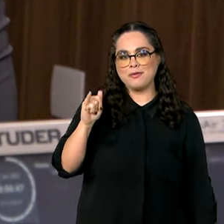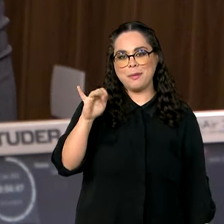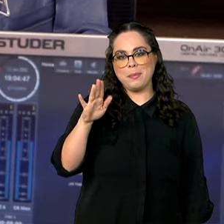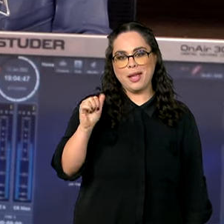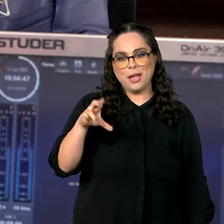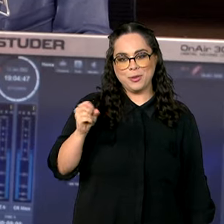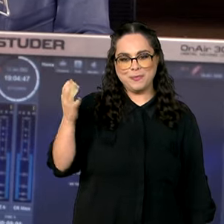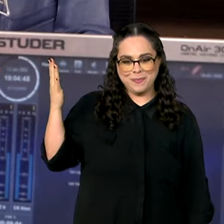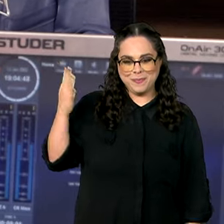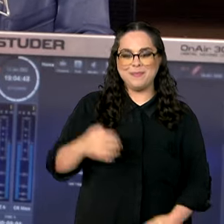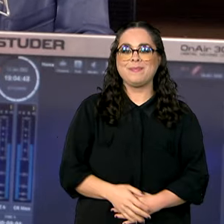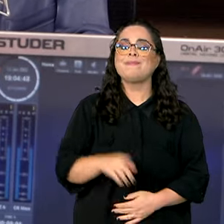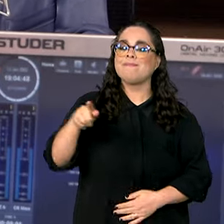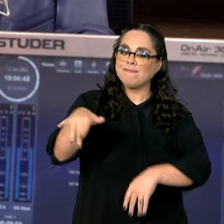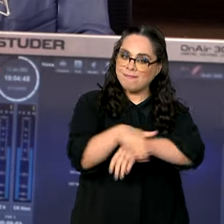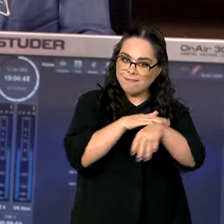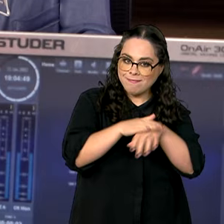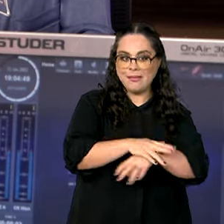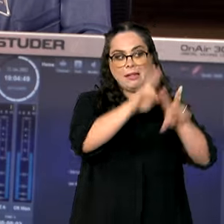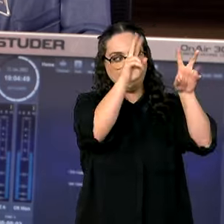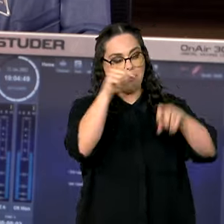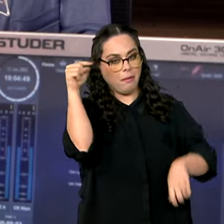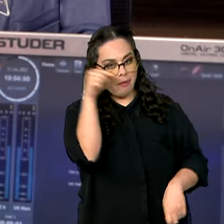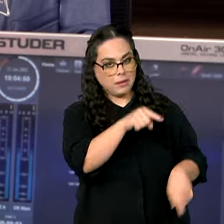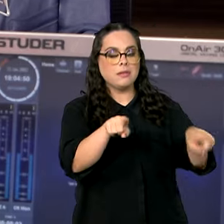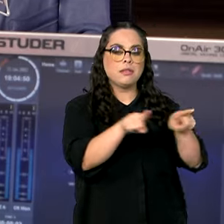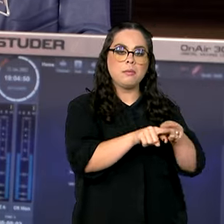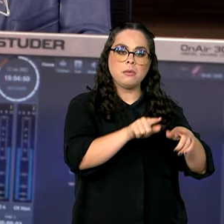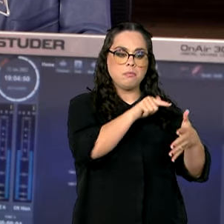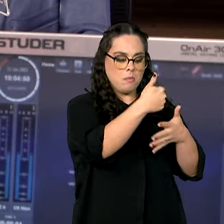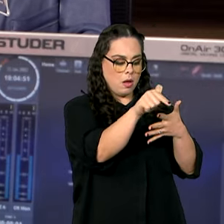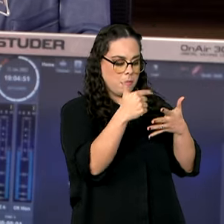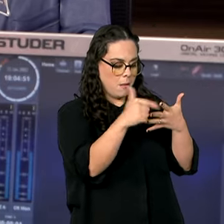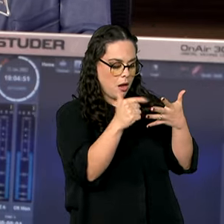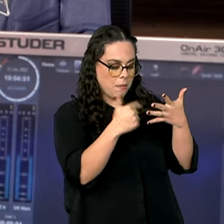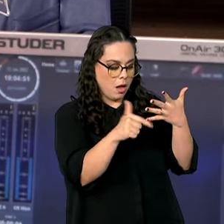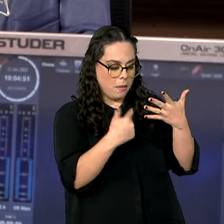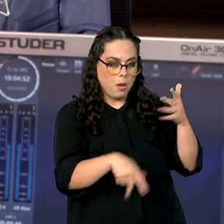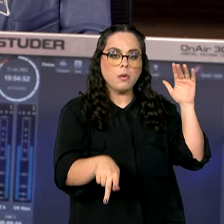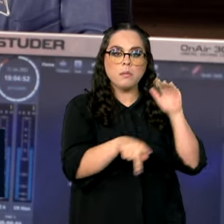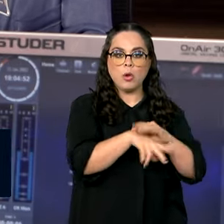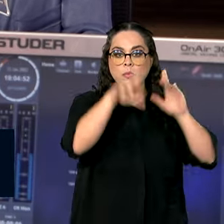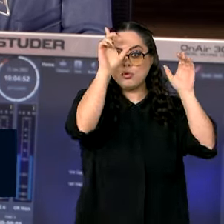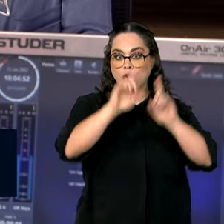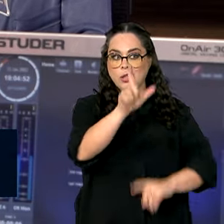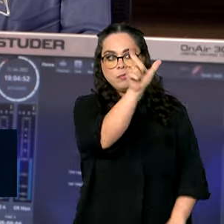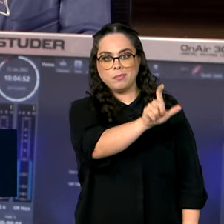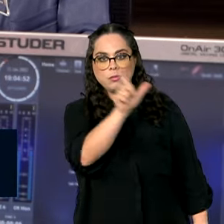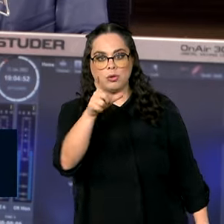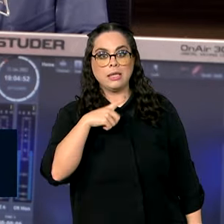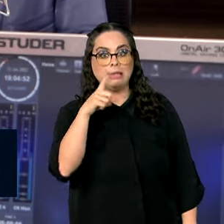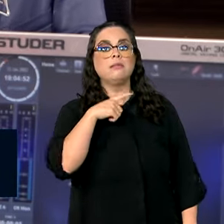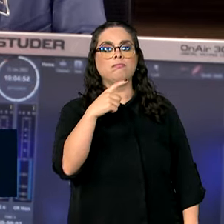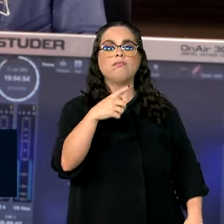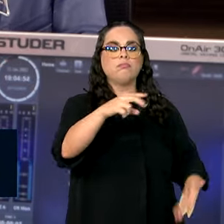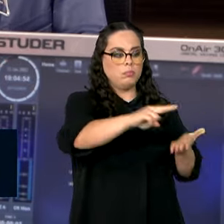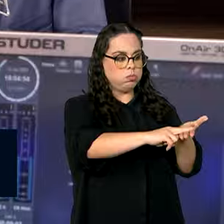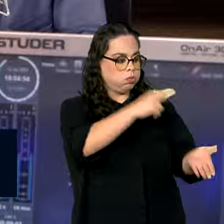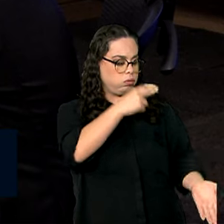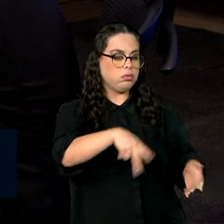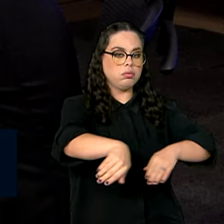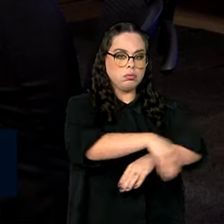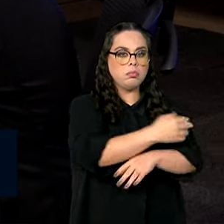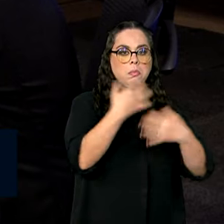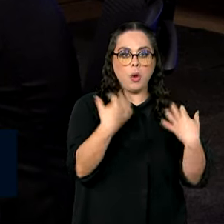conversa agora conosco sobre essa e outras iniciativas para garantir o direito das pessoas de terem um endereço e de receberem suas correspondências Boa